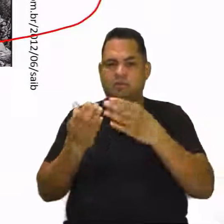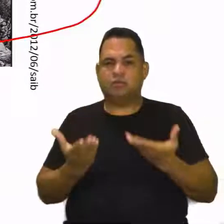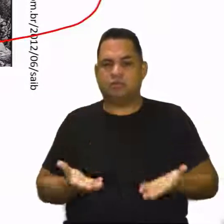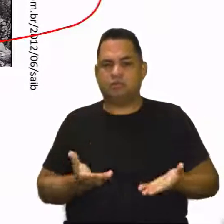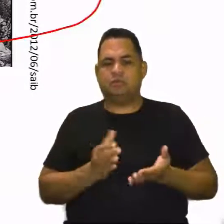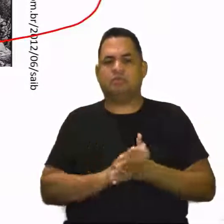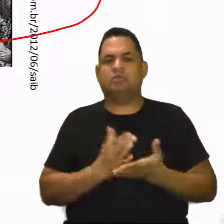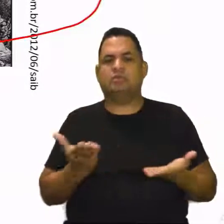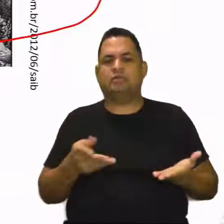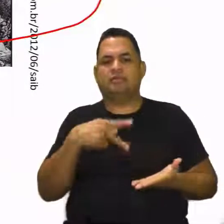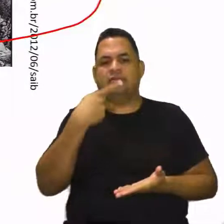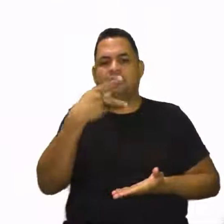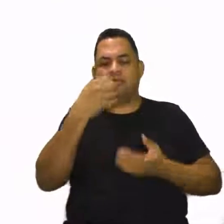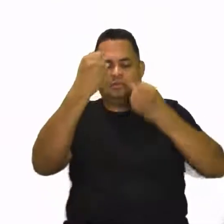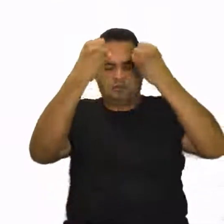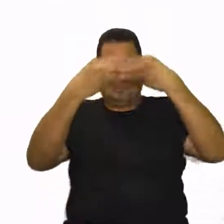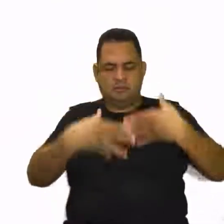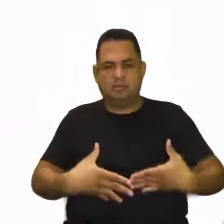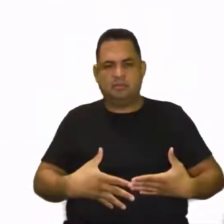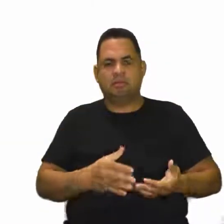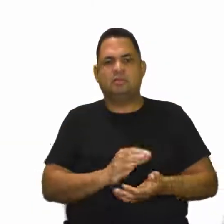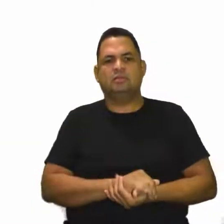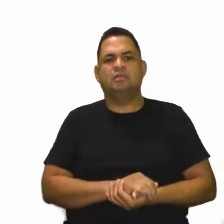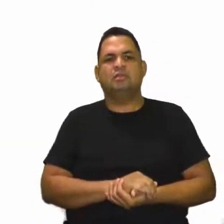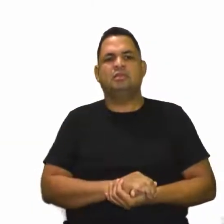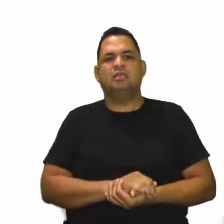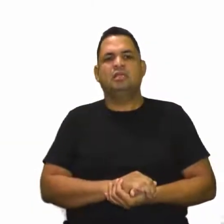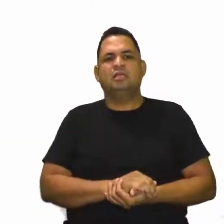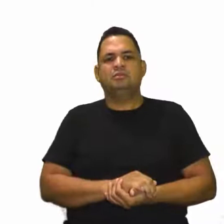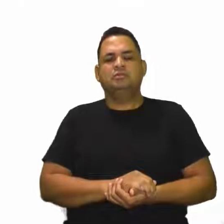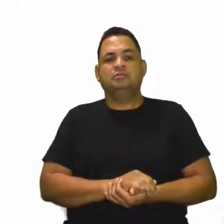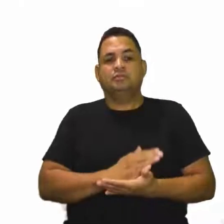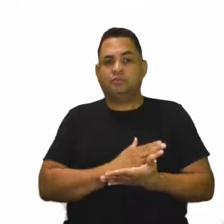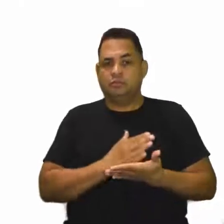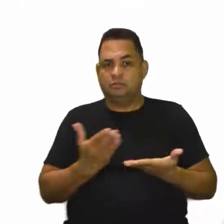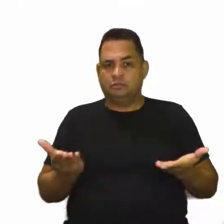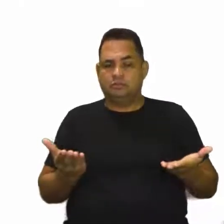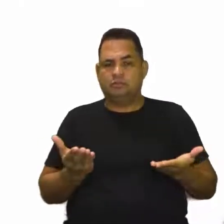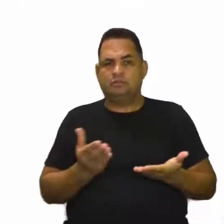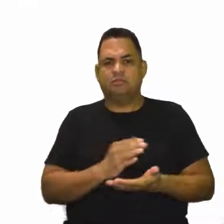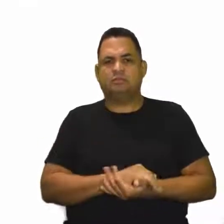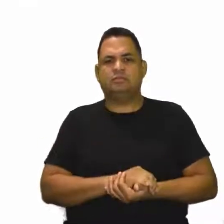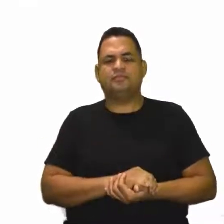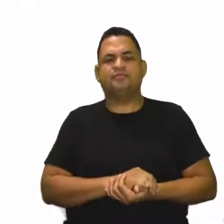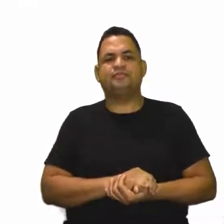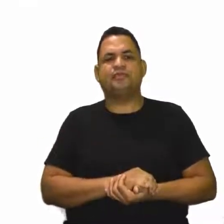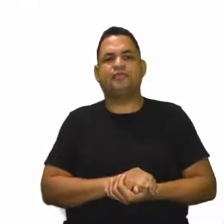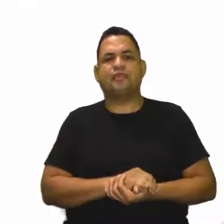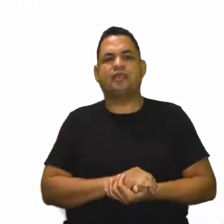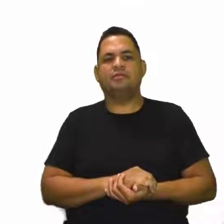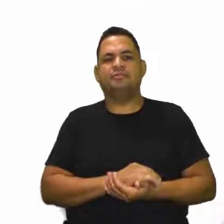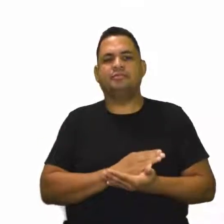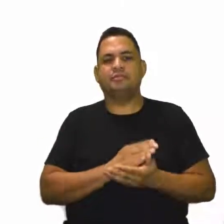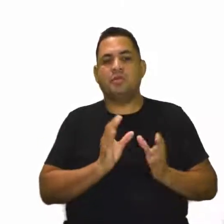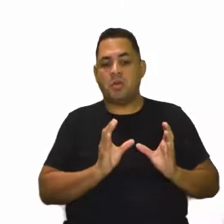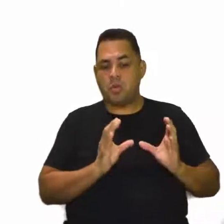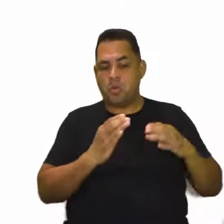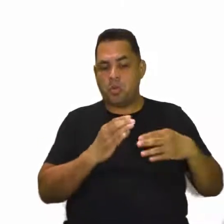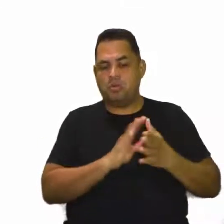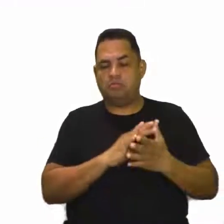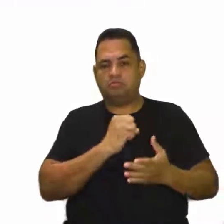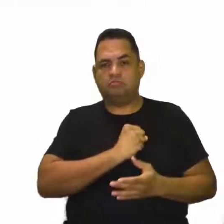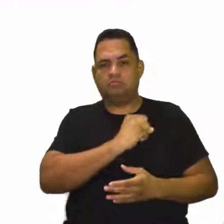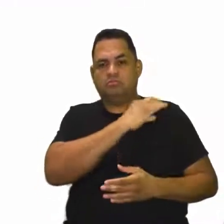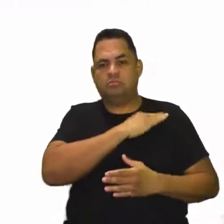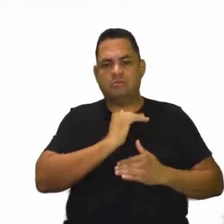que acabei de explicar para vocês, tá bom? A princípio, a maioria dos militares